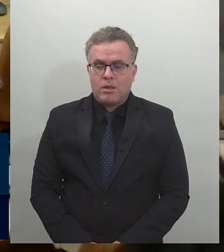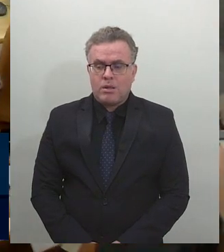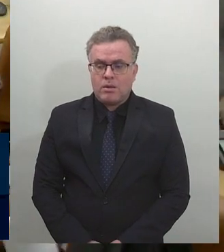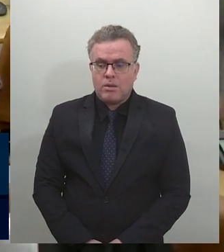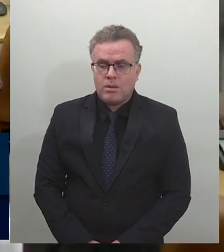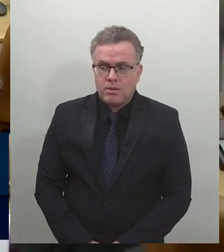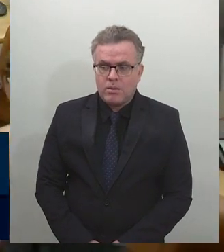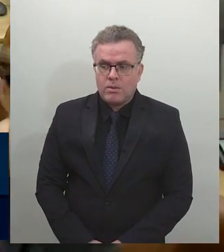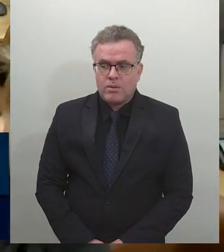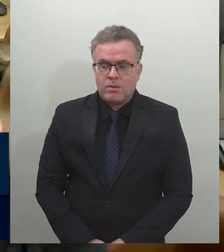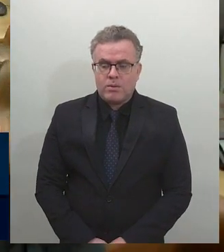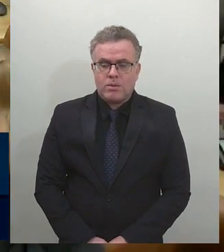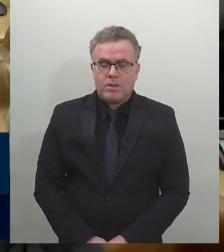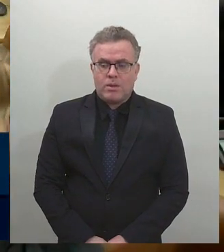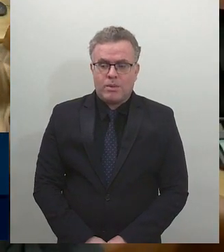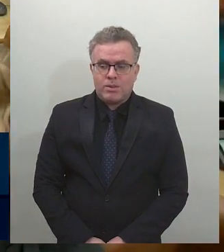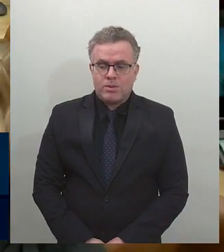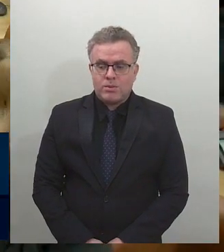Senhor